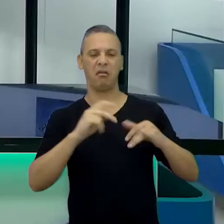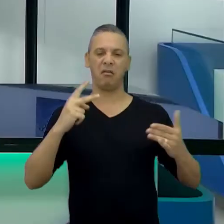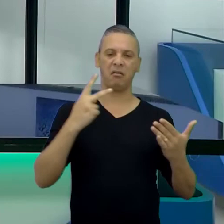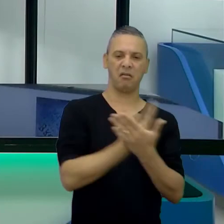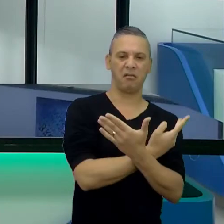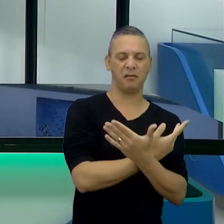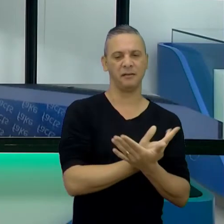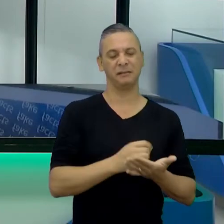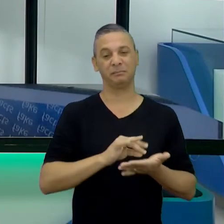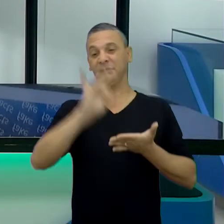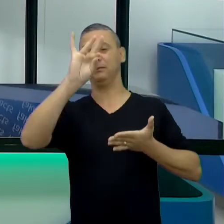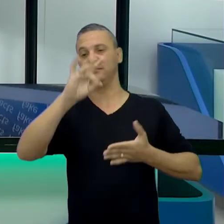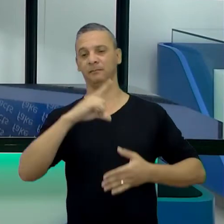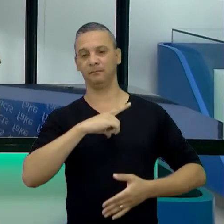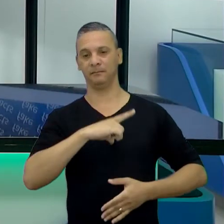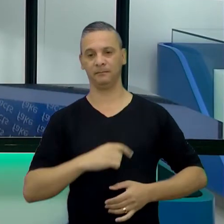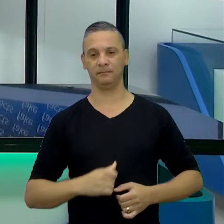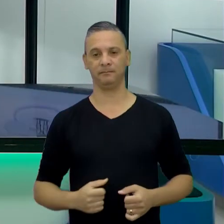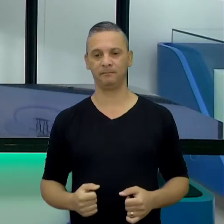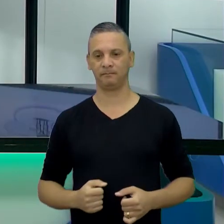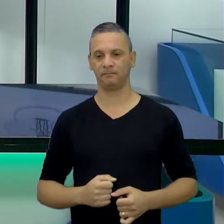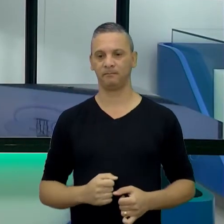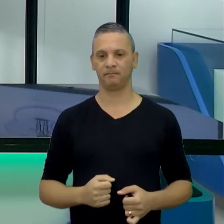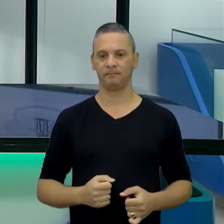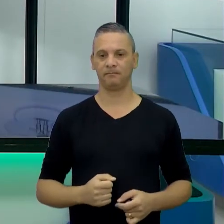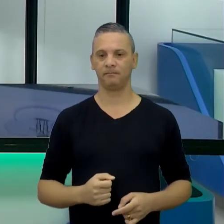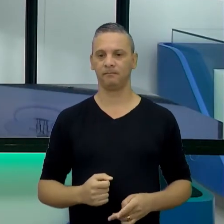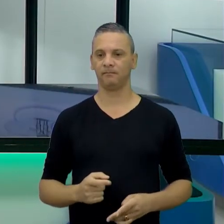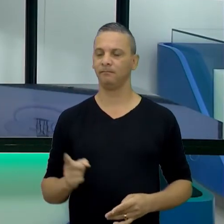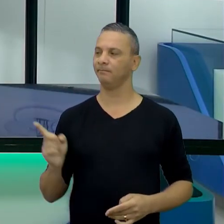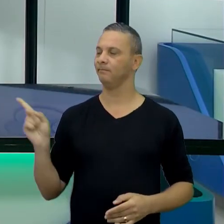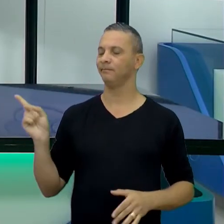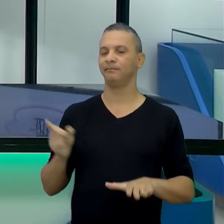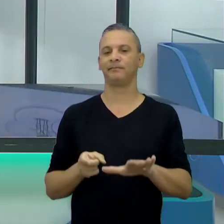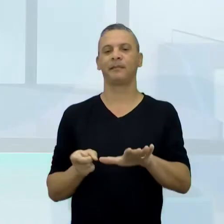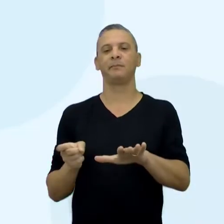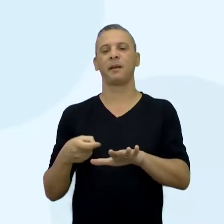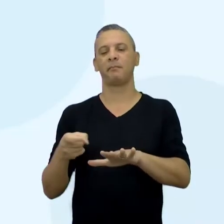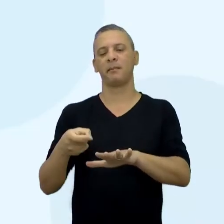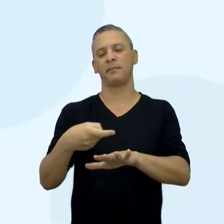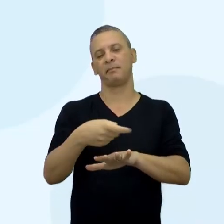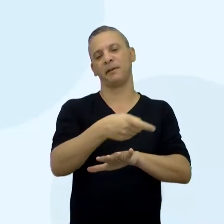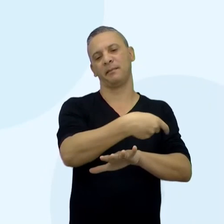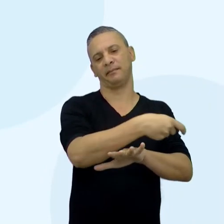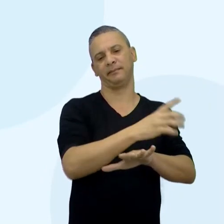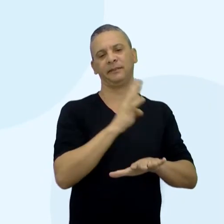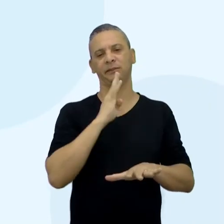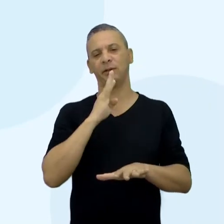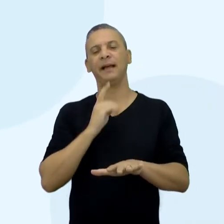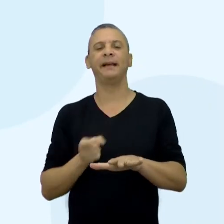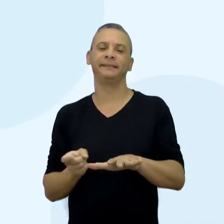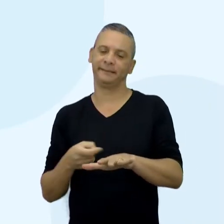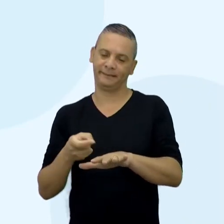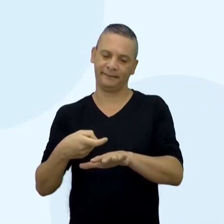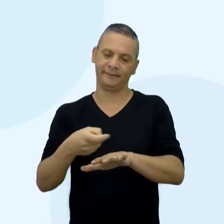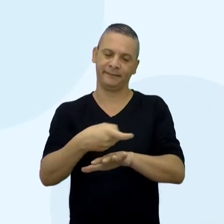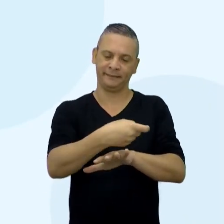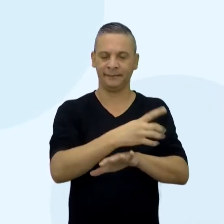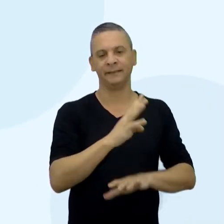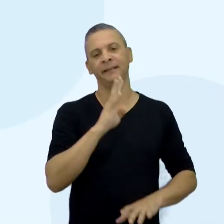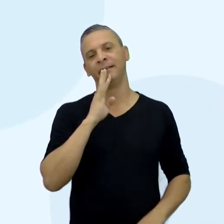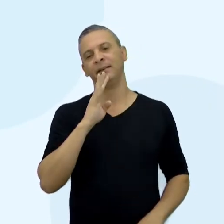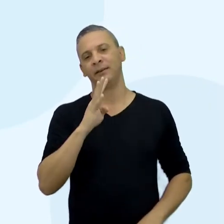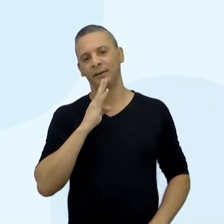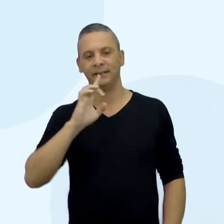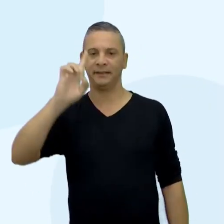Isso é tranquilo, hate speech. Fact, de novo, já foi. Fake news, tranquilo, né? A gente já está cansado de ver, né?